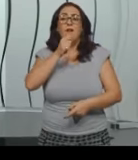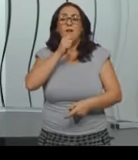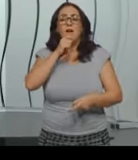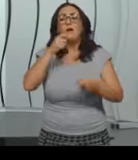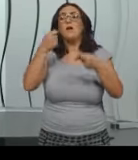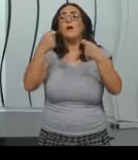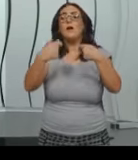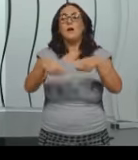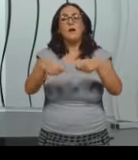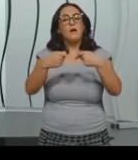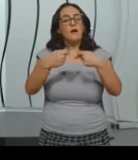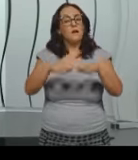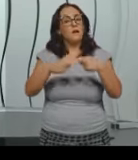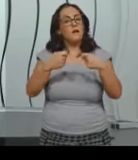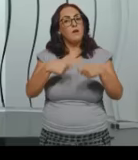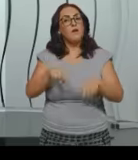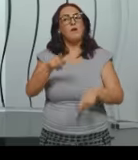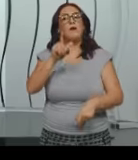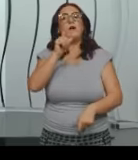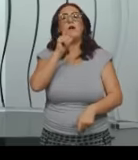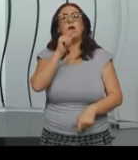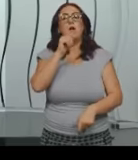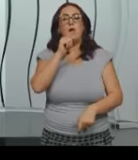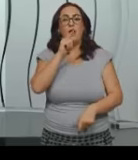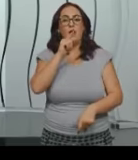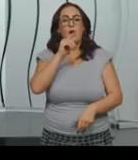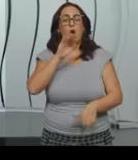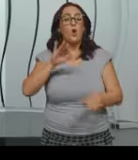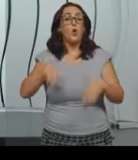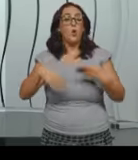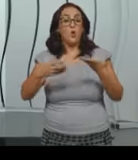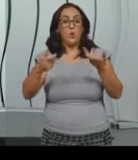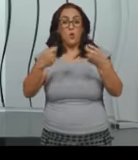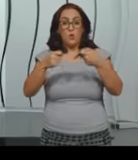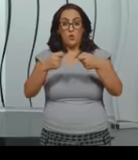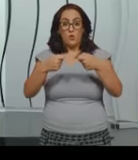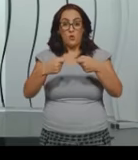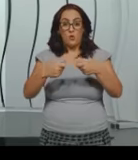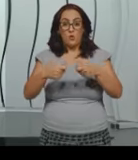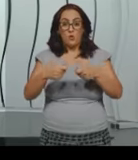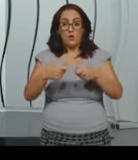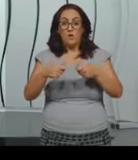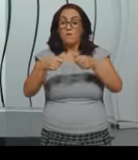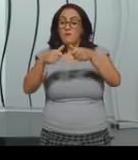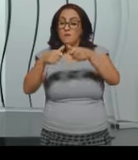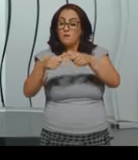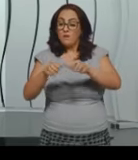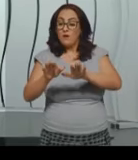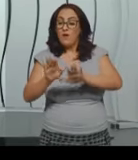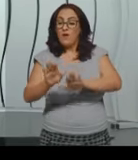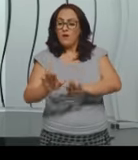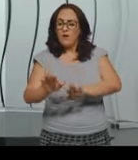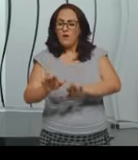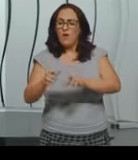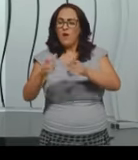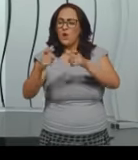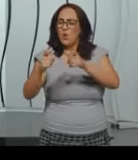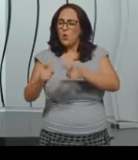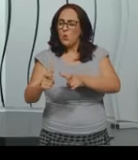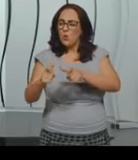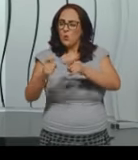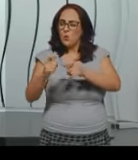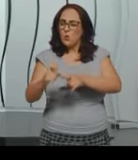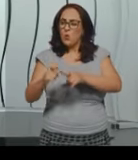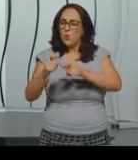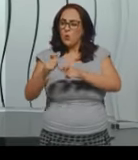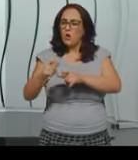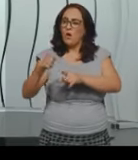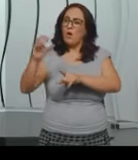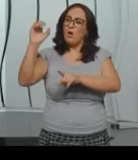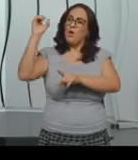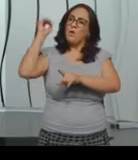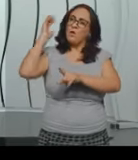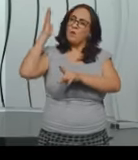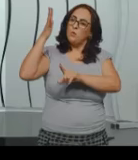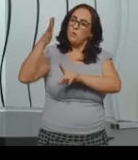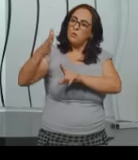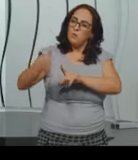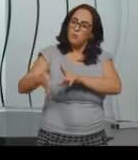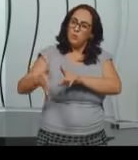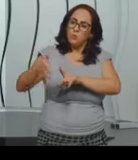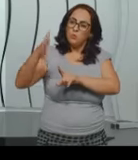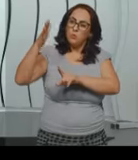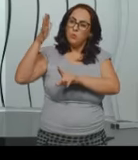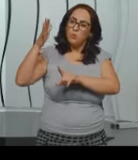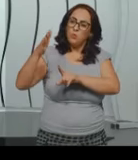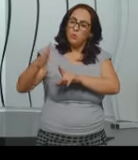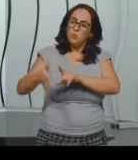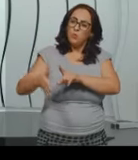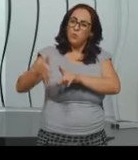Elas necessitavam então de viver em locais úmidos e sombreados, devido a essa dependência da água para